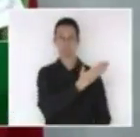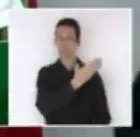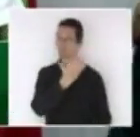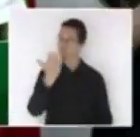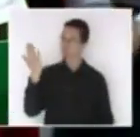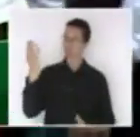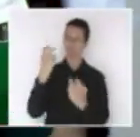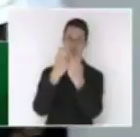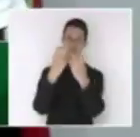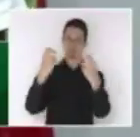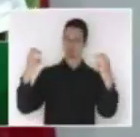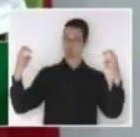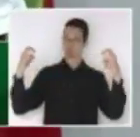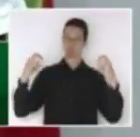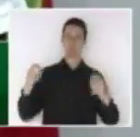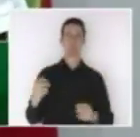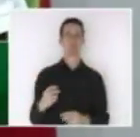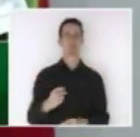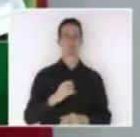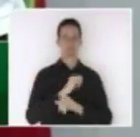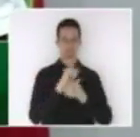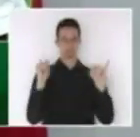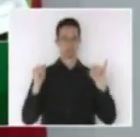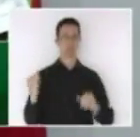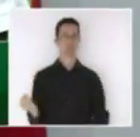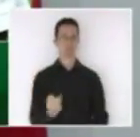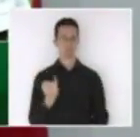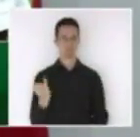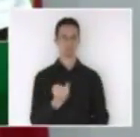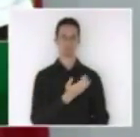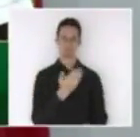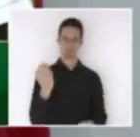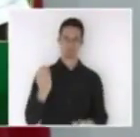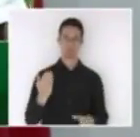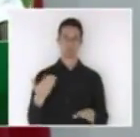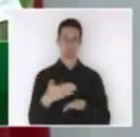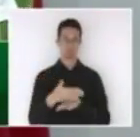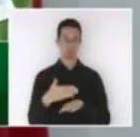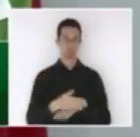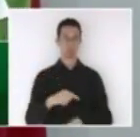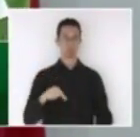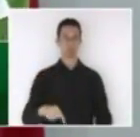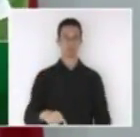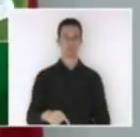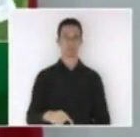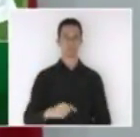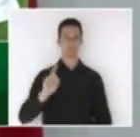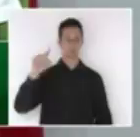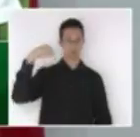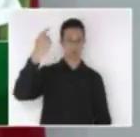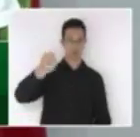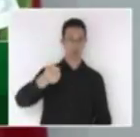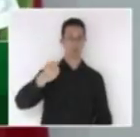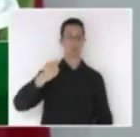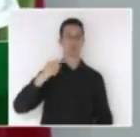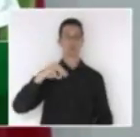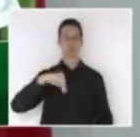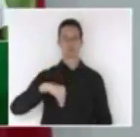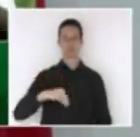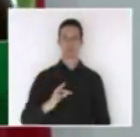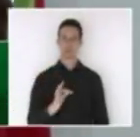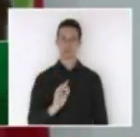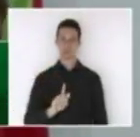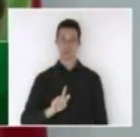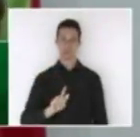que é muito importante a participação de vocês aqui, e no próximo gestão do MTG se Deus quiser,